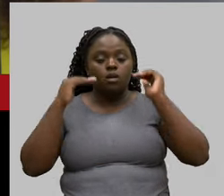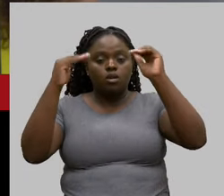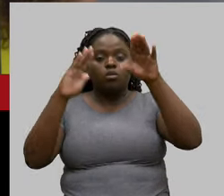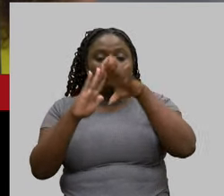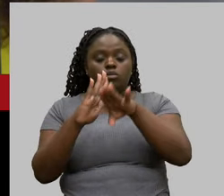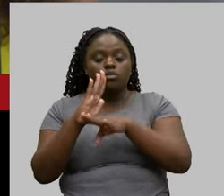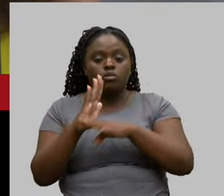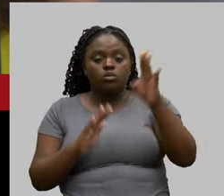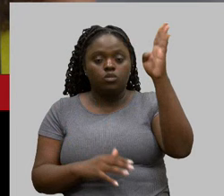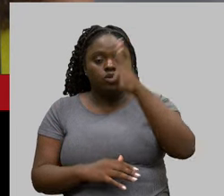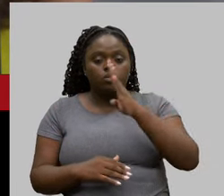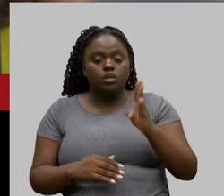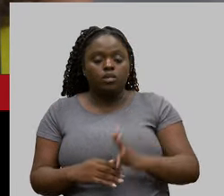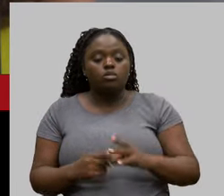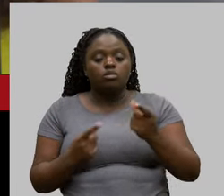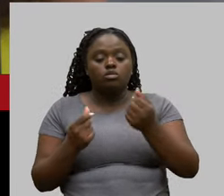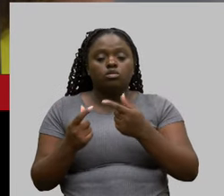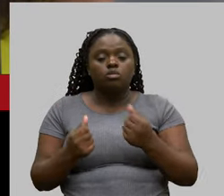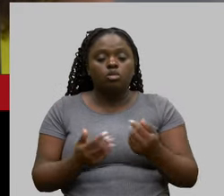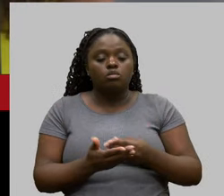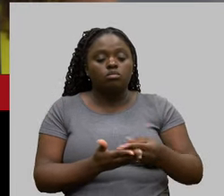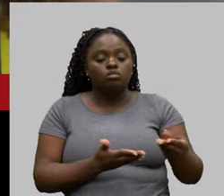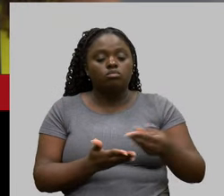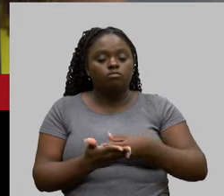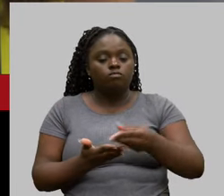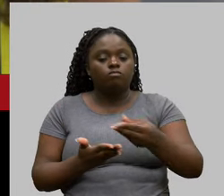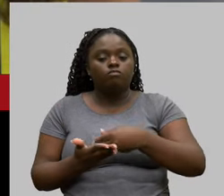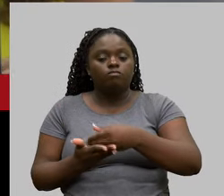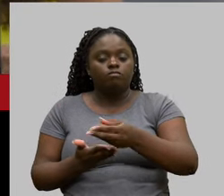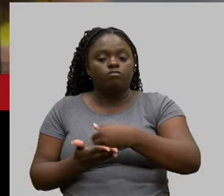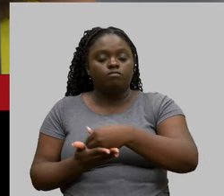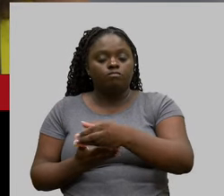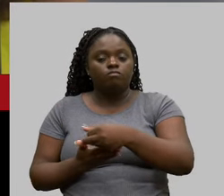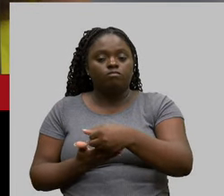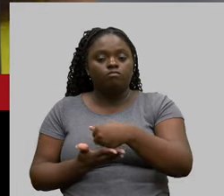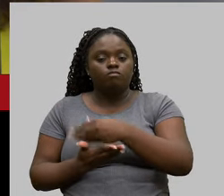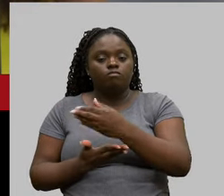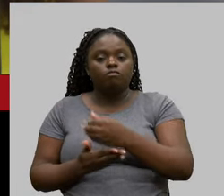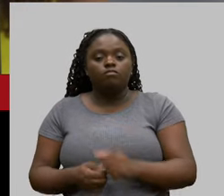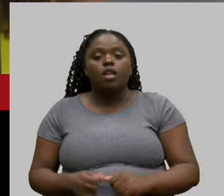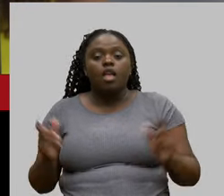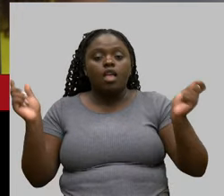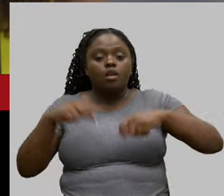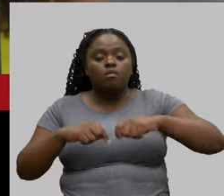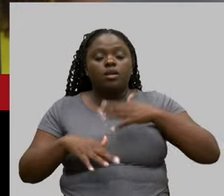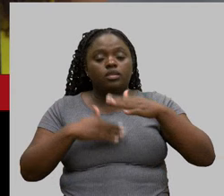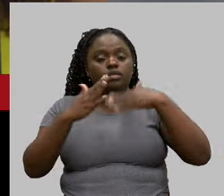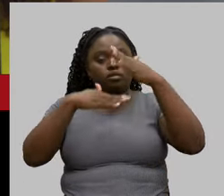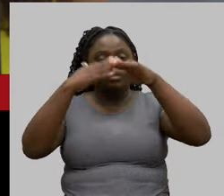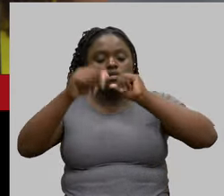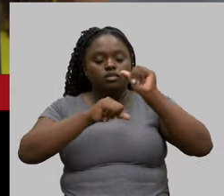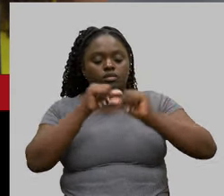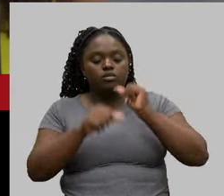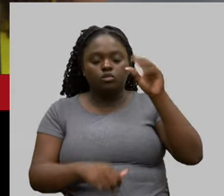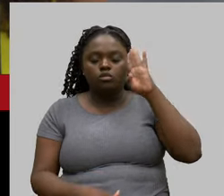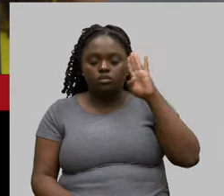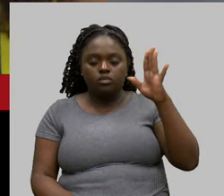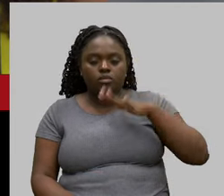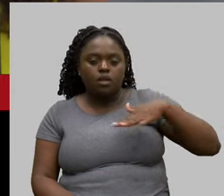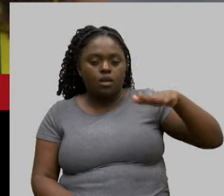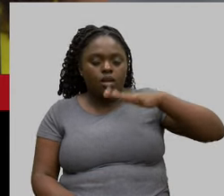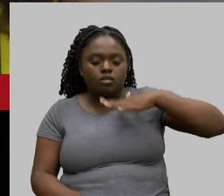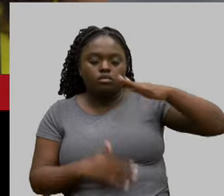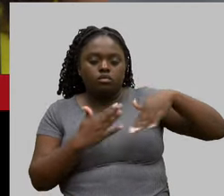renda capaz de promover a cidadania e transformar-se no principal fator de desenvolvimento